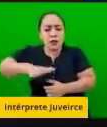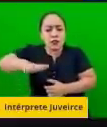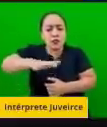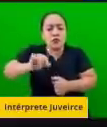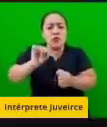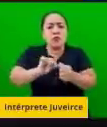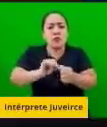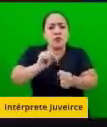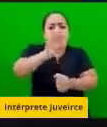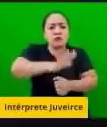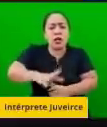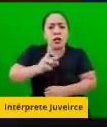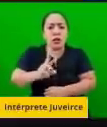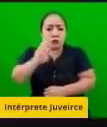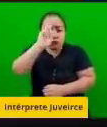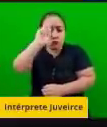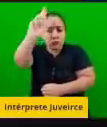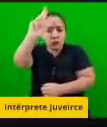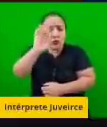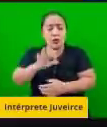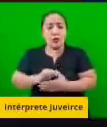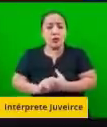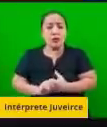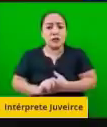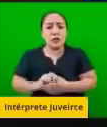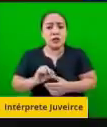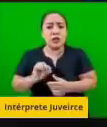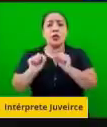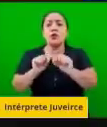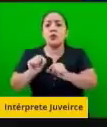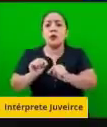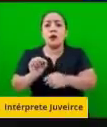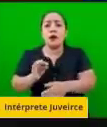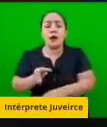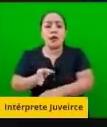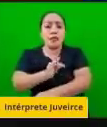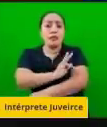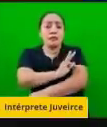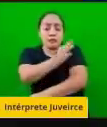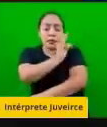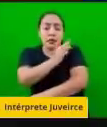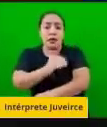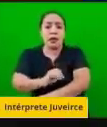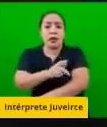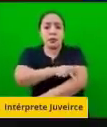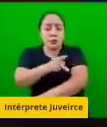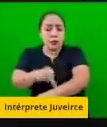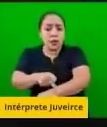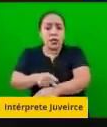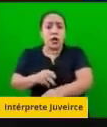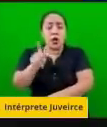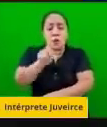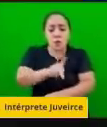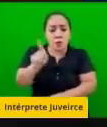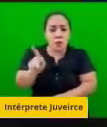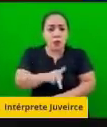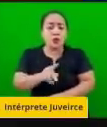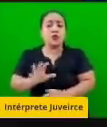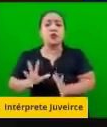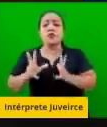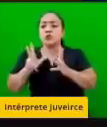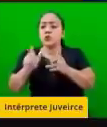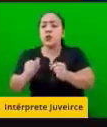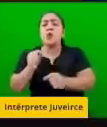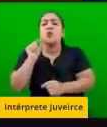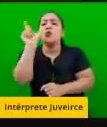direção escolar, atribuição da equipe técnico-pedagógica, atribuição dos professores, ou seja, qual é o papel de cada um